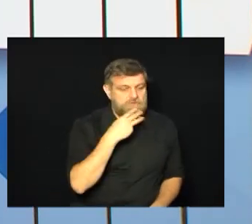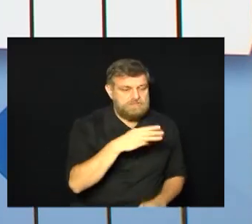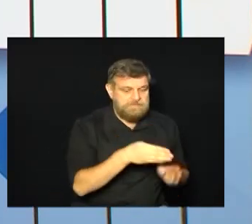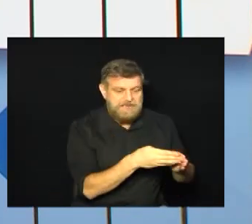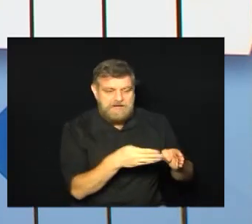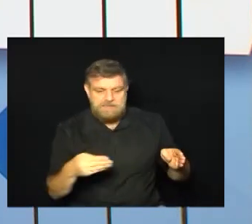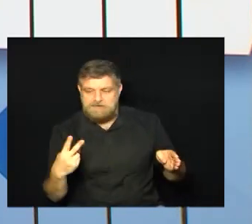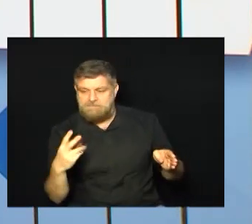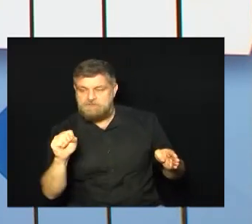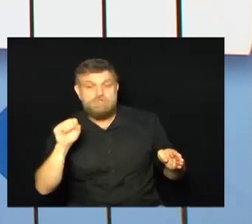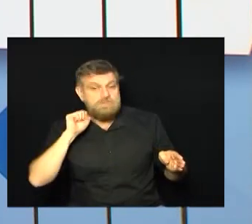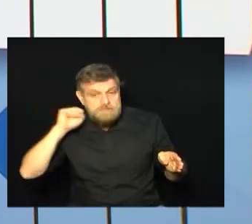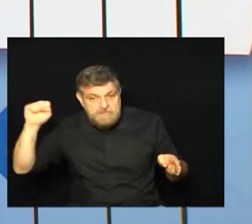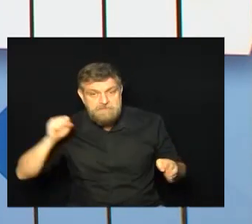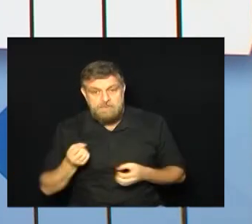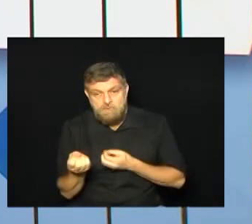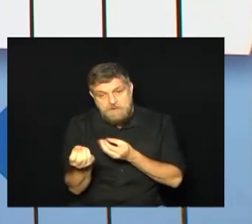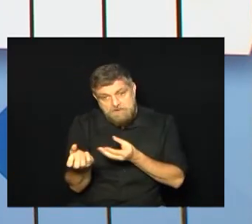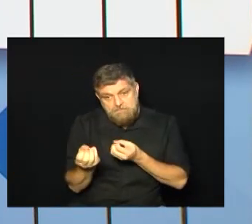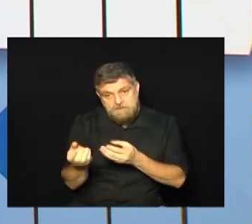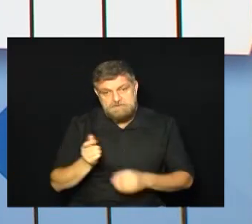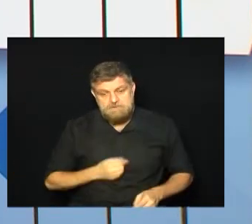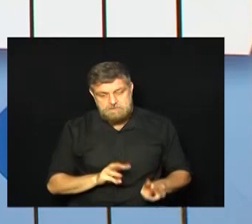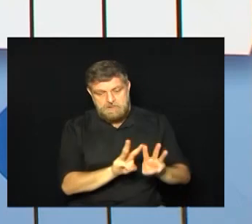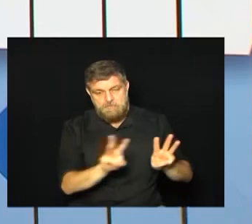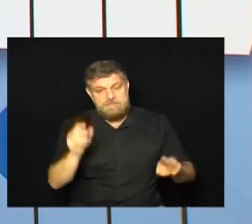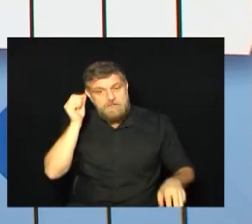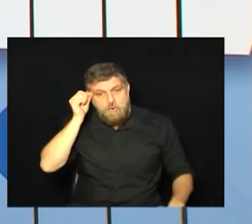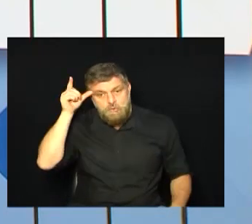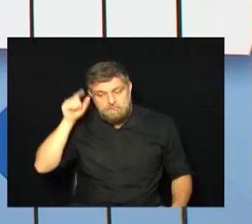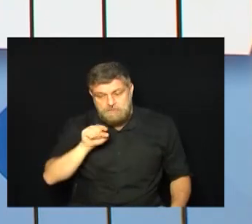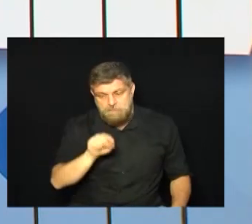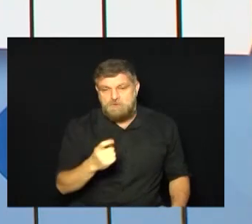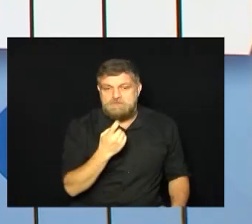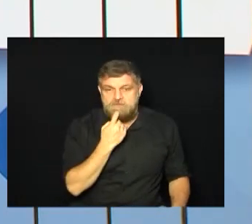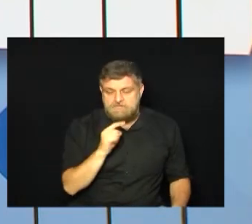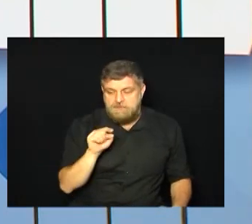e 28 de abril. Mais informações no portal